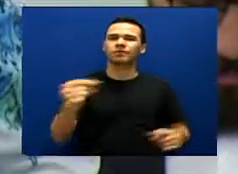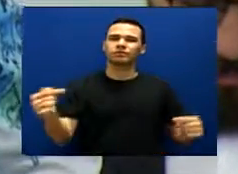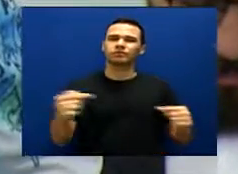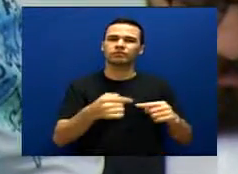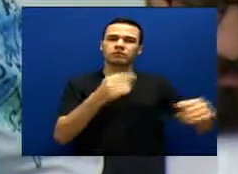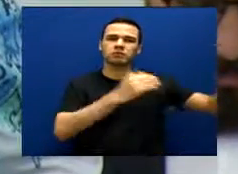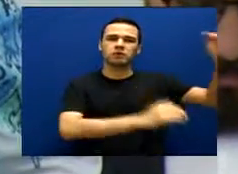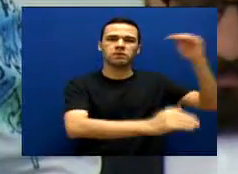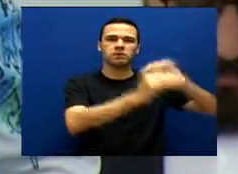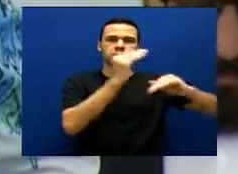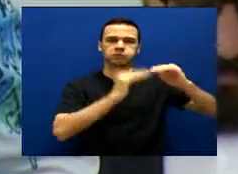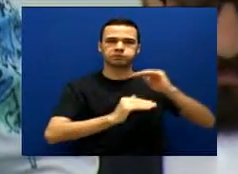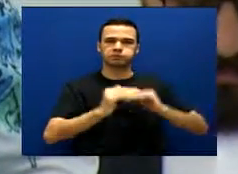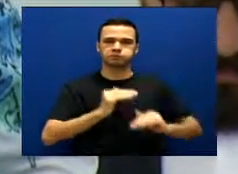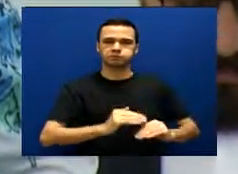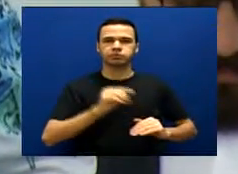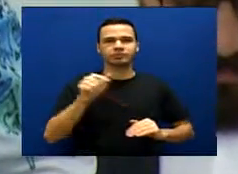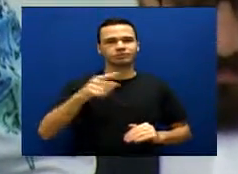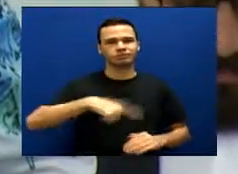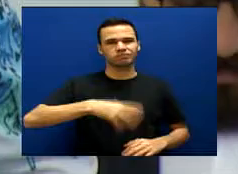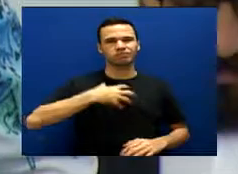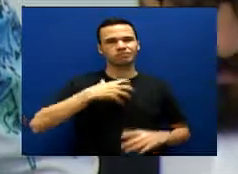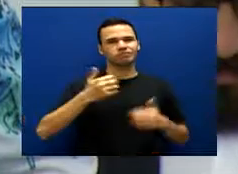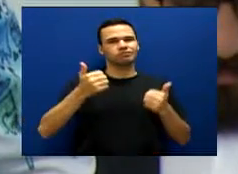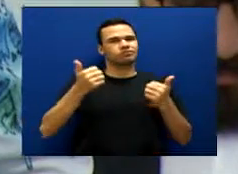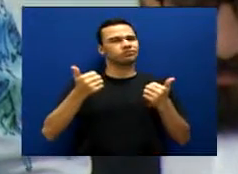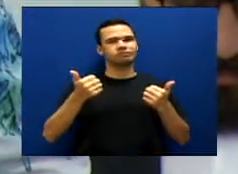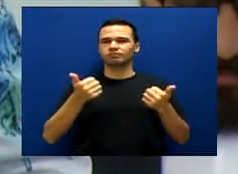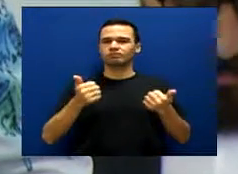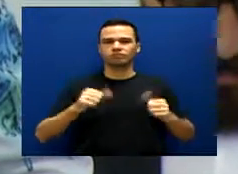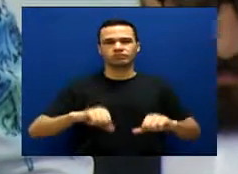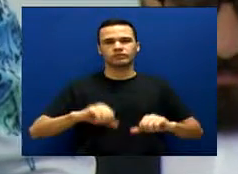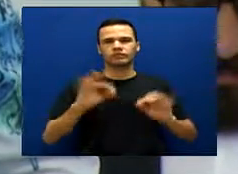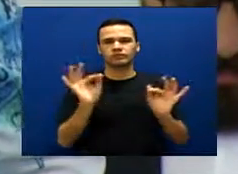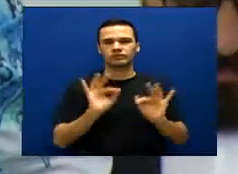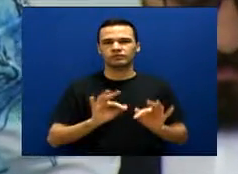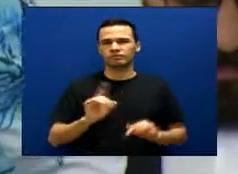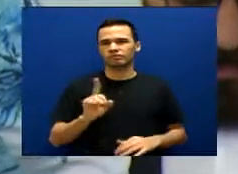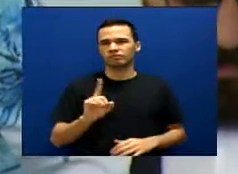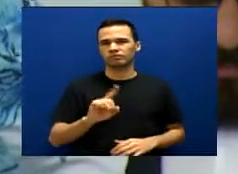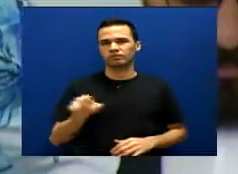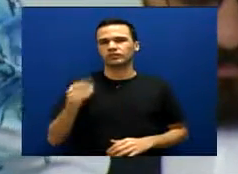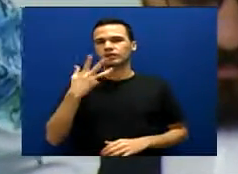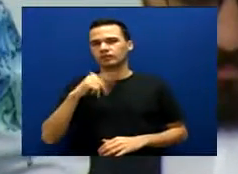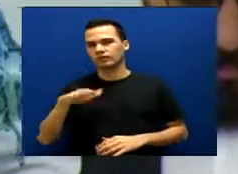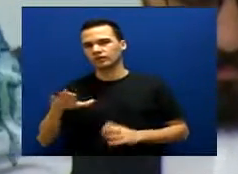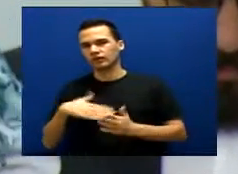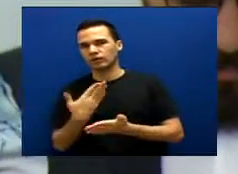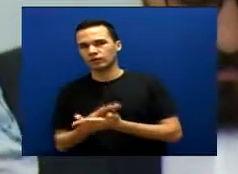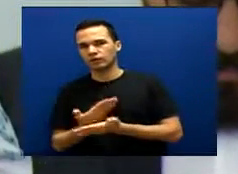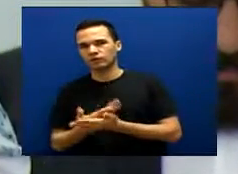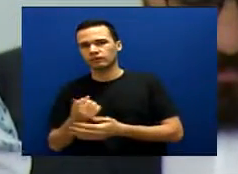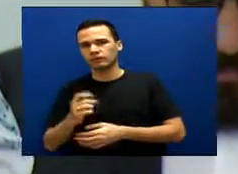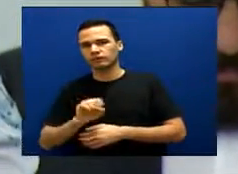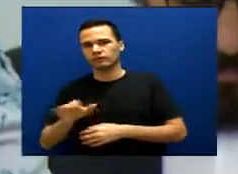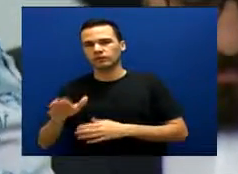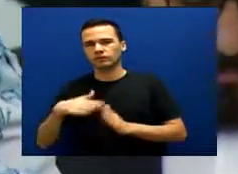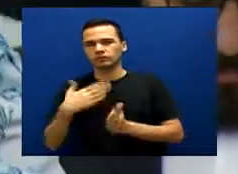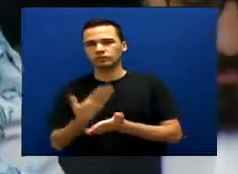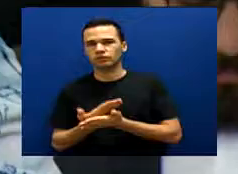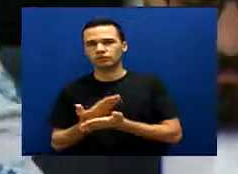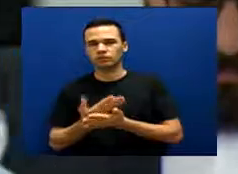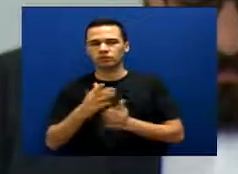retrocesso, é uma infelicidade aquelas crianças que sonham com o material escolar no primeiro dia de aula,